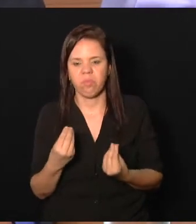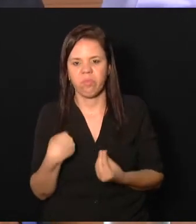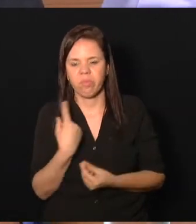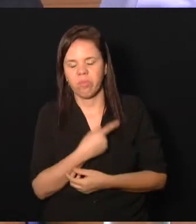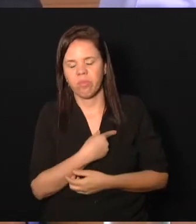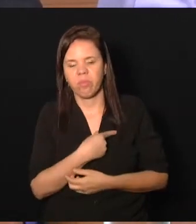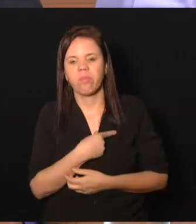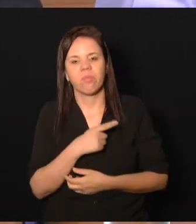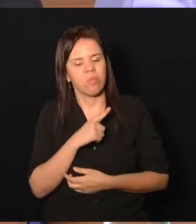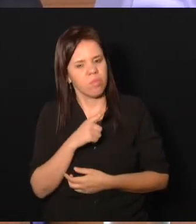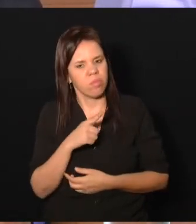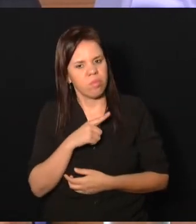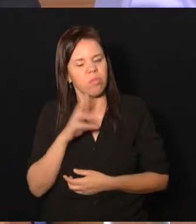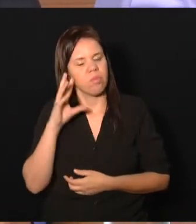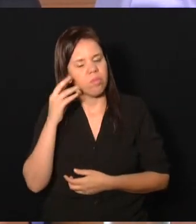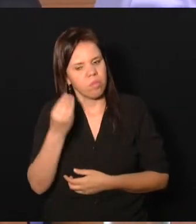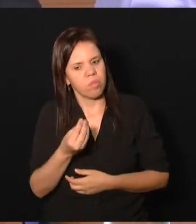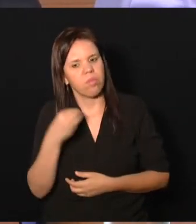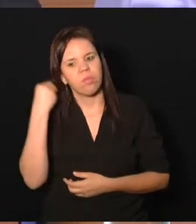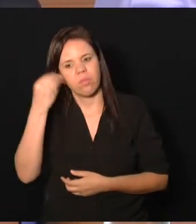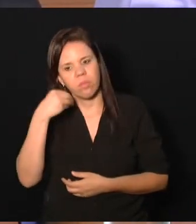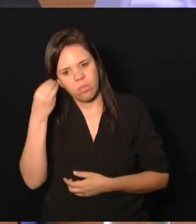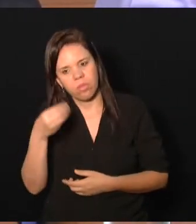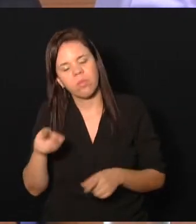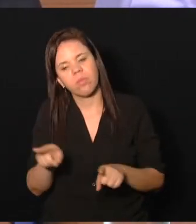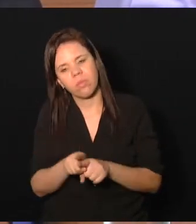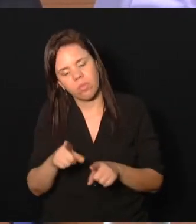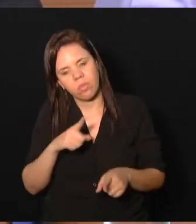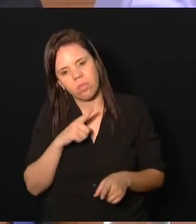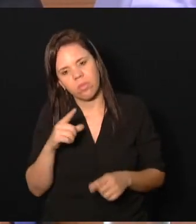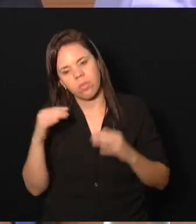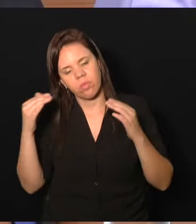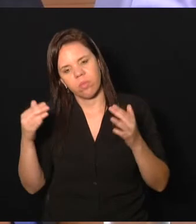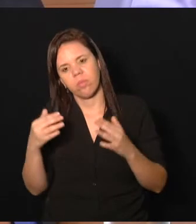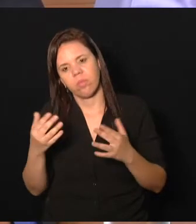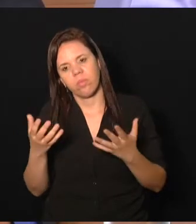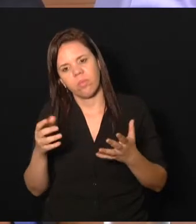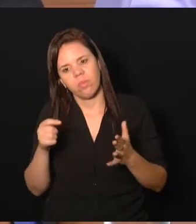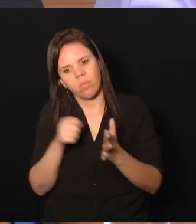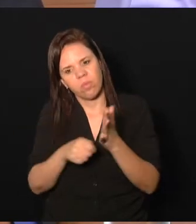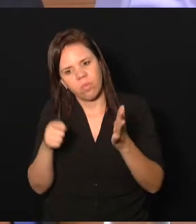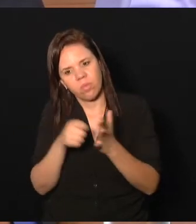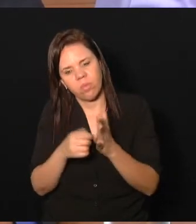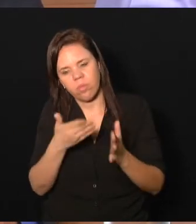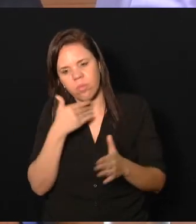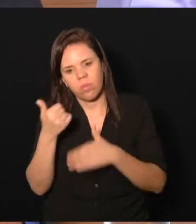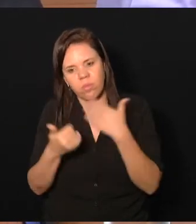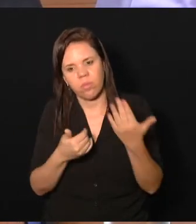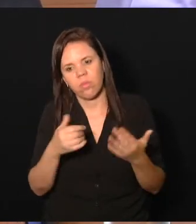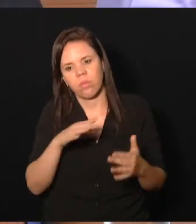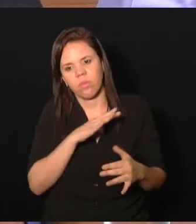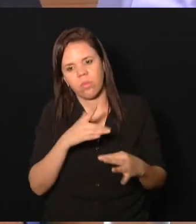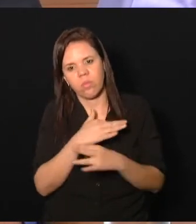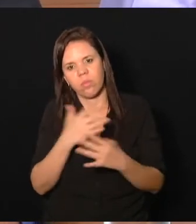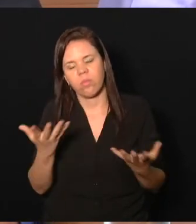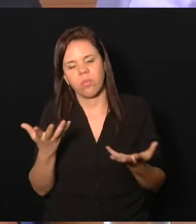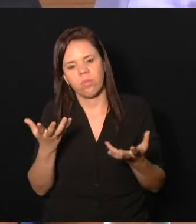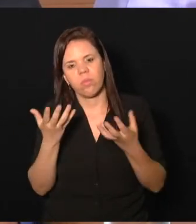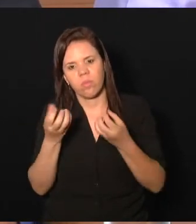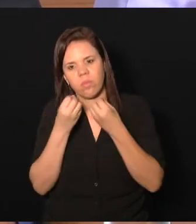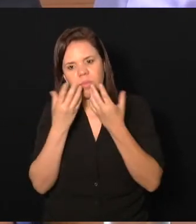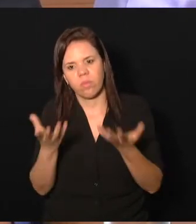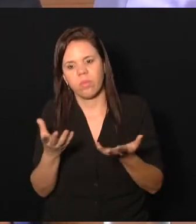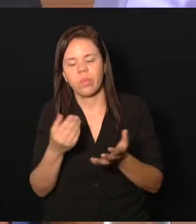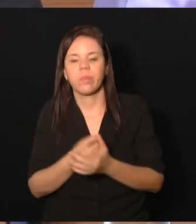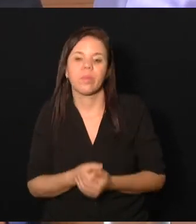através deles, né, o conhecimento, o know-how que eles têm, o que eles buscam para a melhoria da cidade. Eu queria dizer, né,